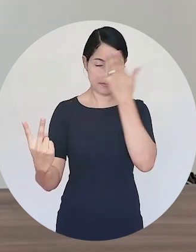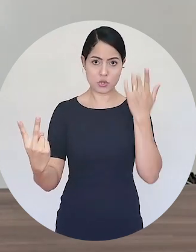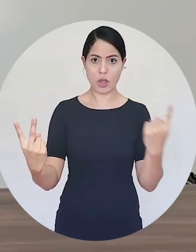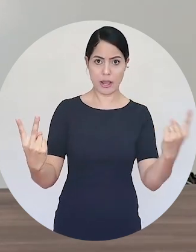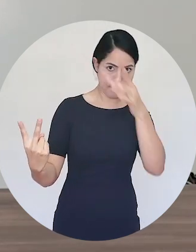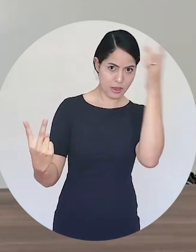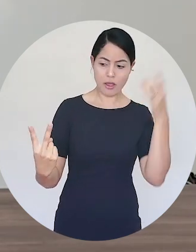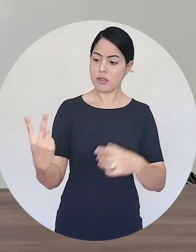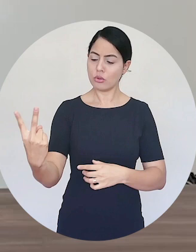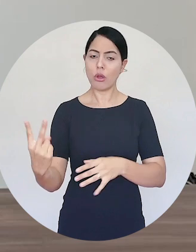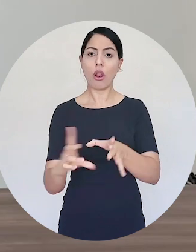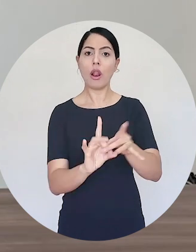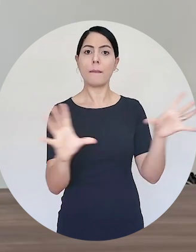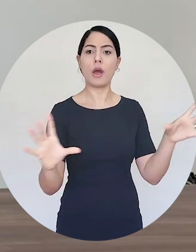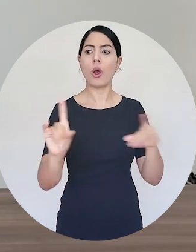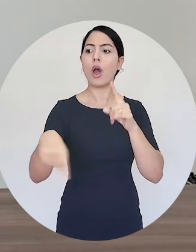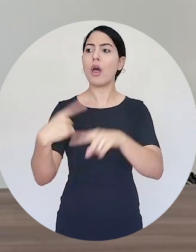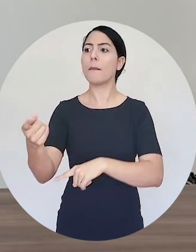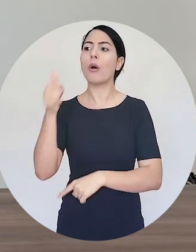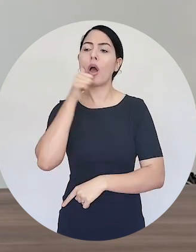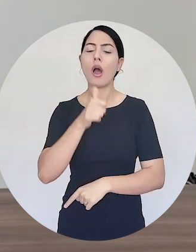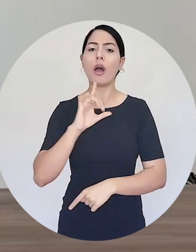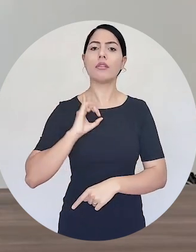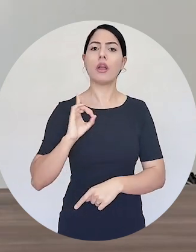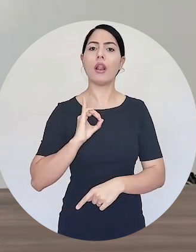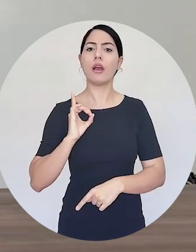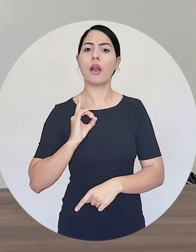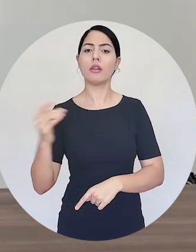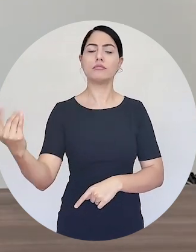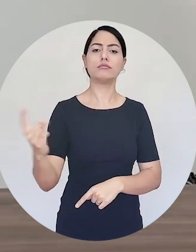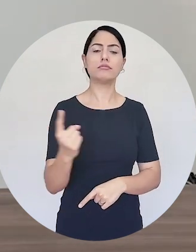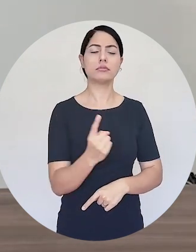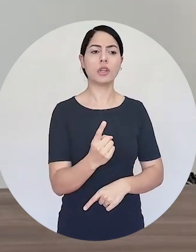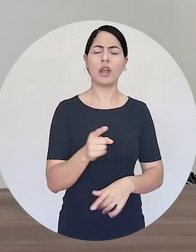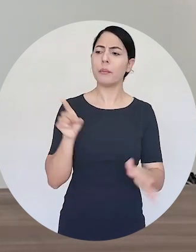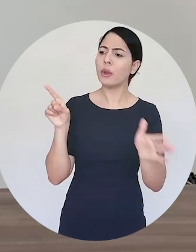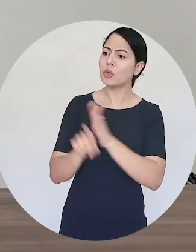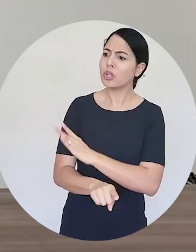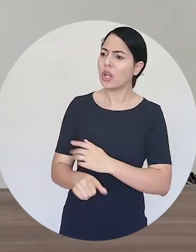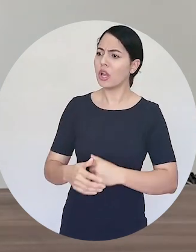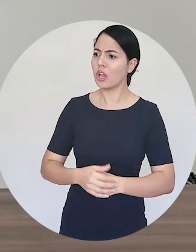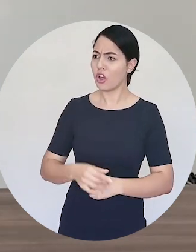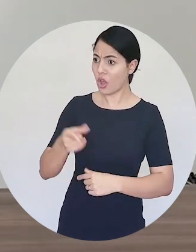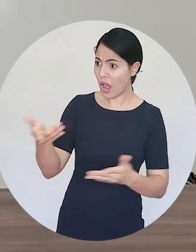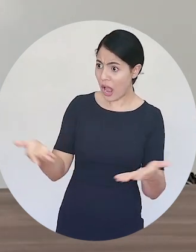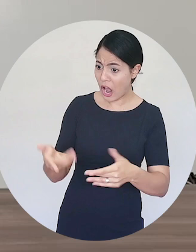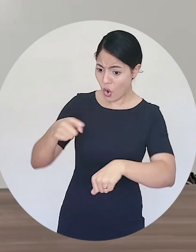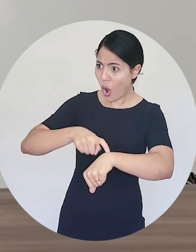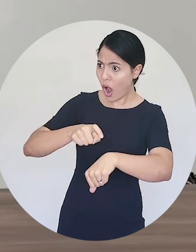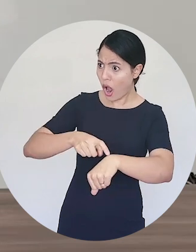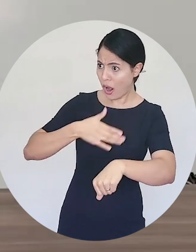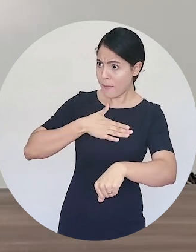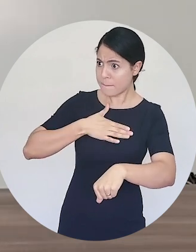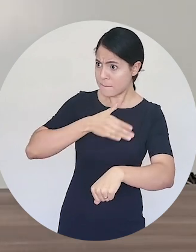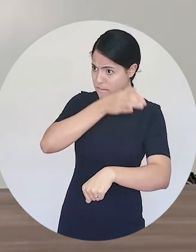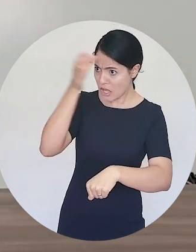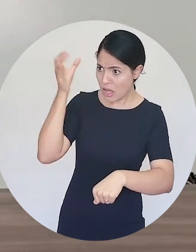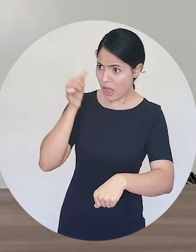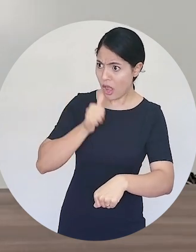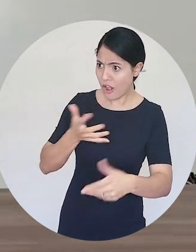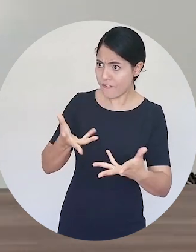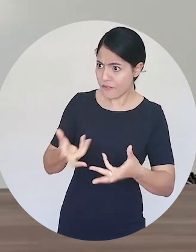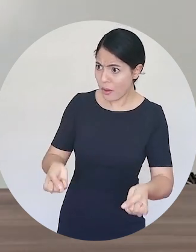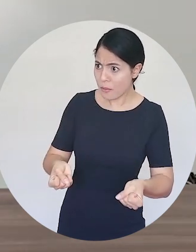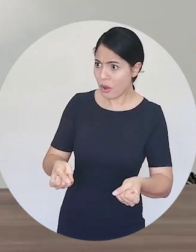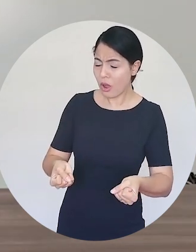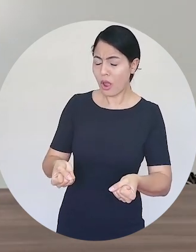já liberados e em seguida, logo atrás deles, a delegada. Na mesma hora eu perguntei novamente: "Você vai ouvir minha cliente